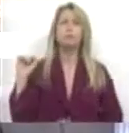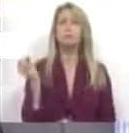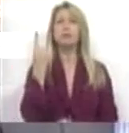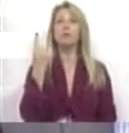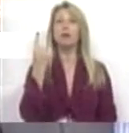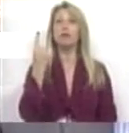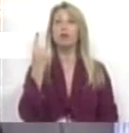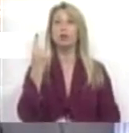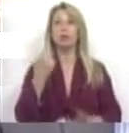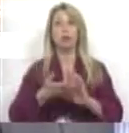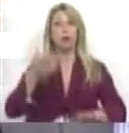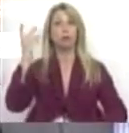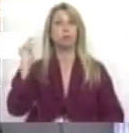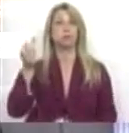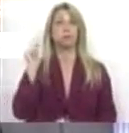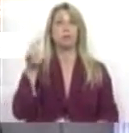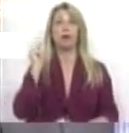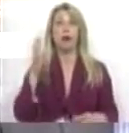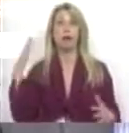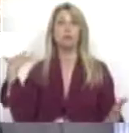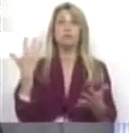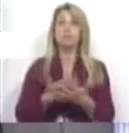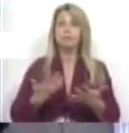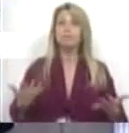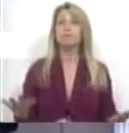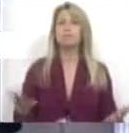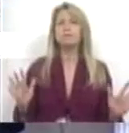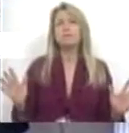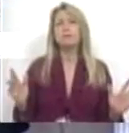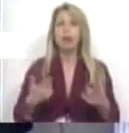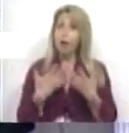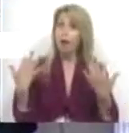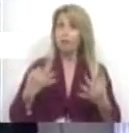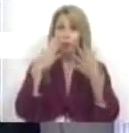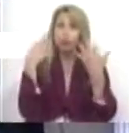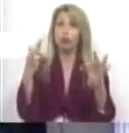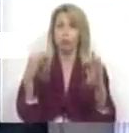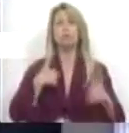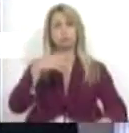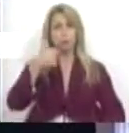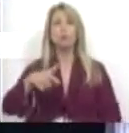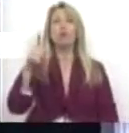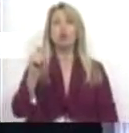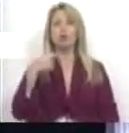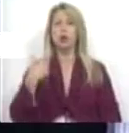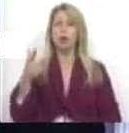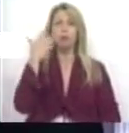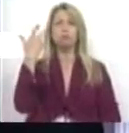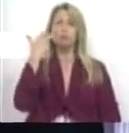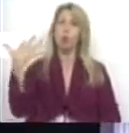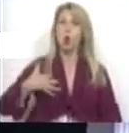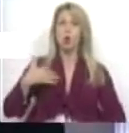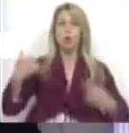primeira vez em muitos anos, e sem falsas modéstias, o Bloco de Esquerda orgulha-se do seu contributo para este